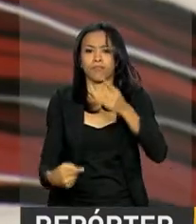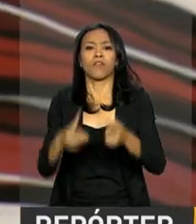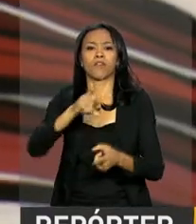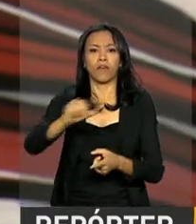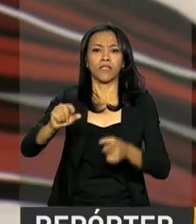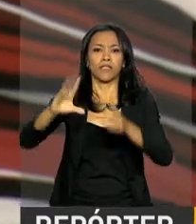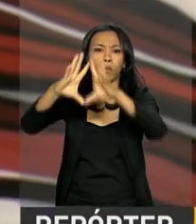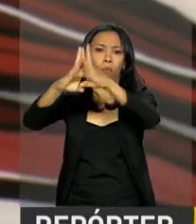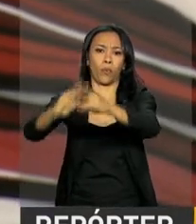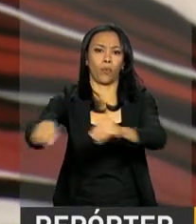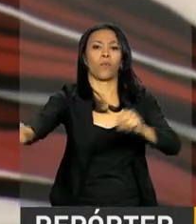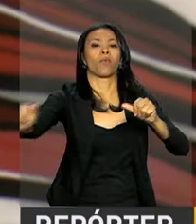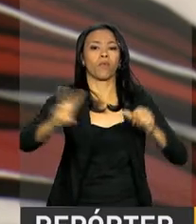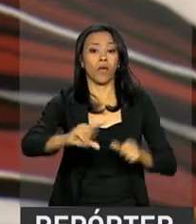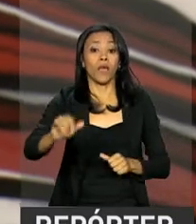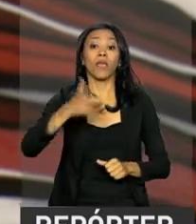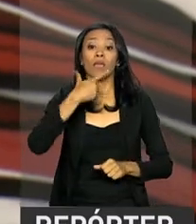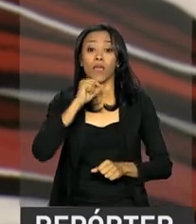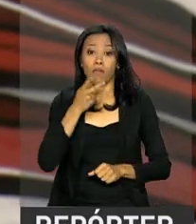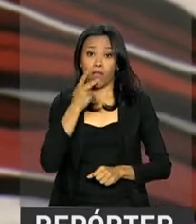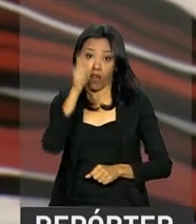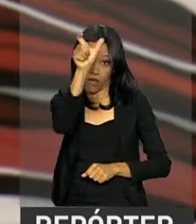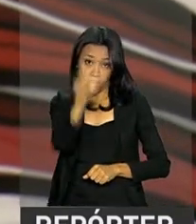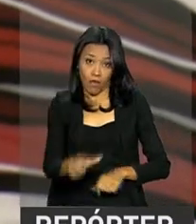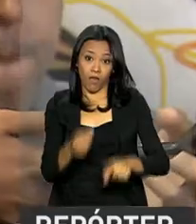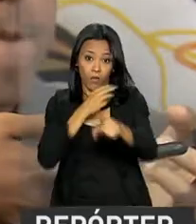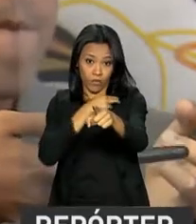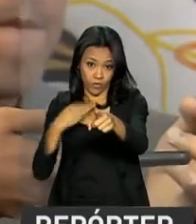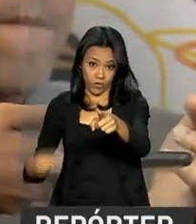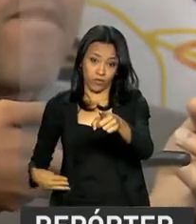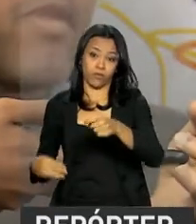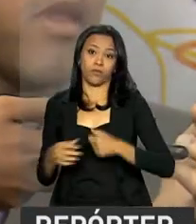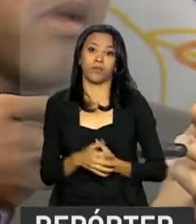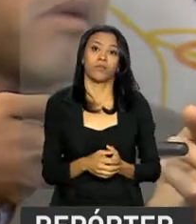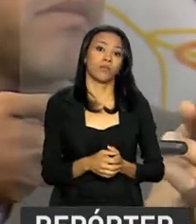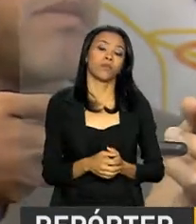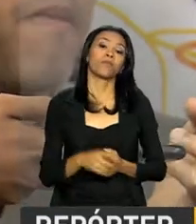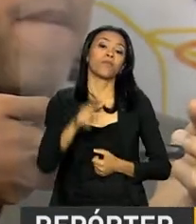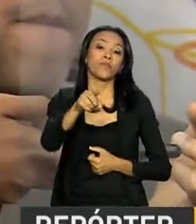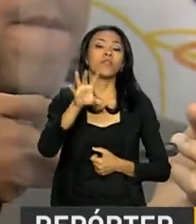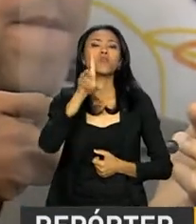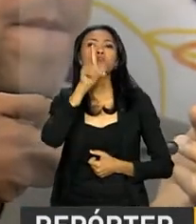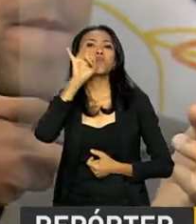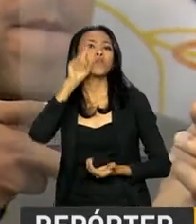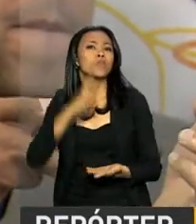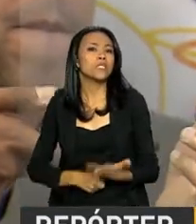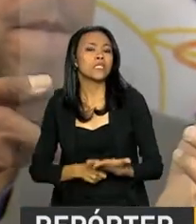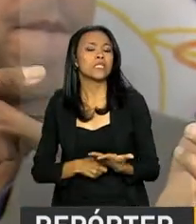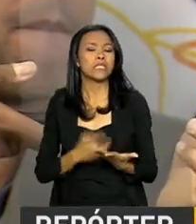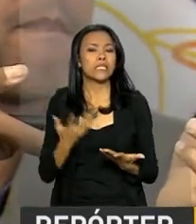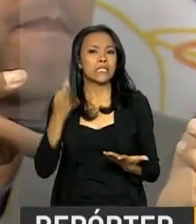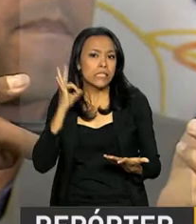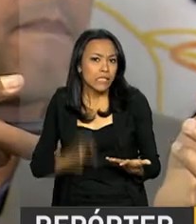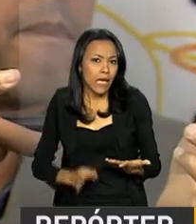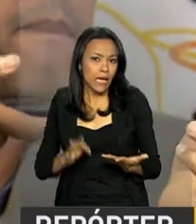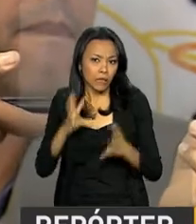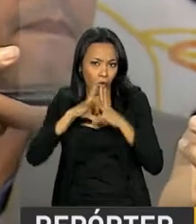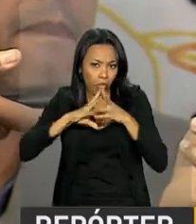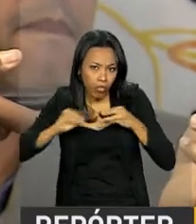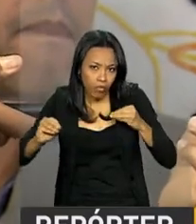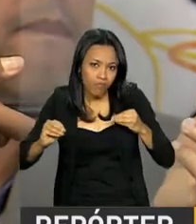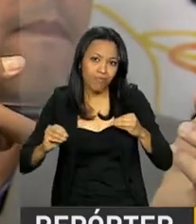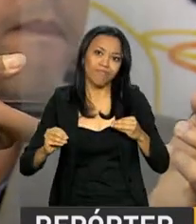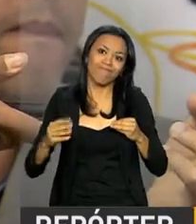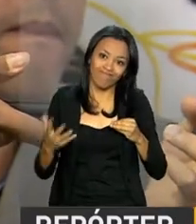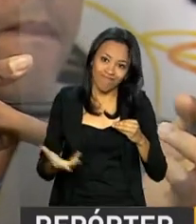dias a afirmação é do ministro do meio ambiente marcelo cruz agente fixar uma data ela é seria seria um